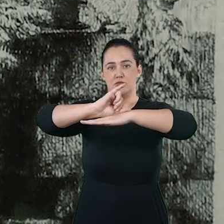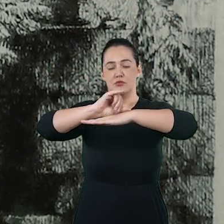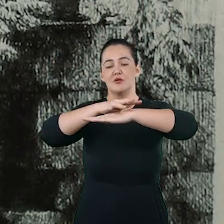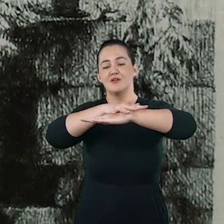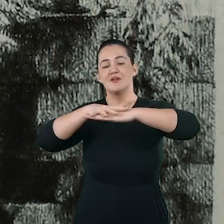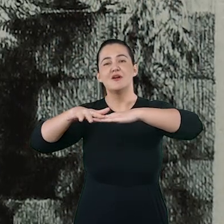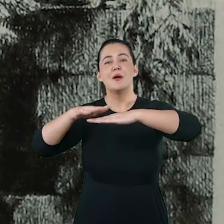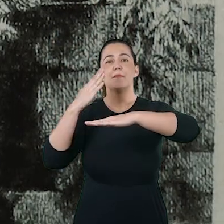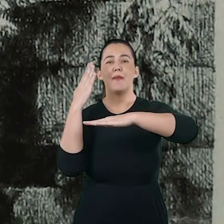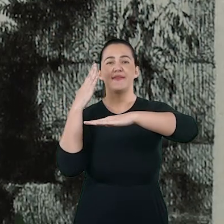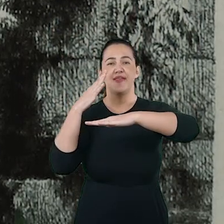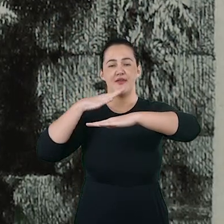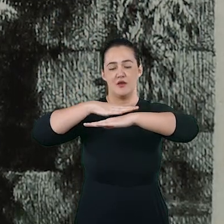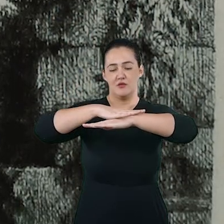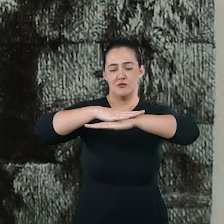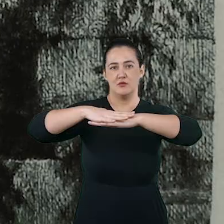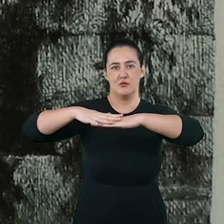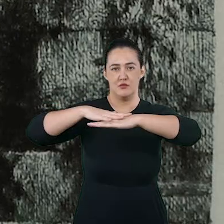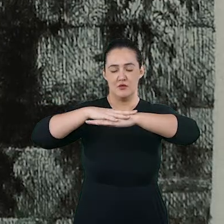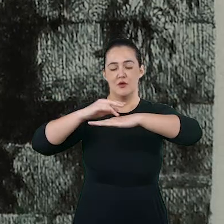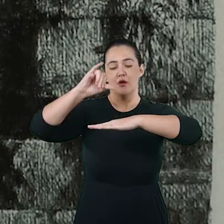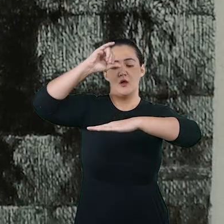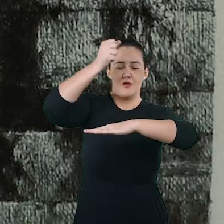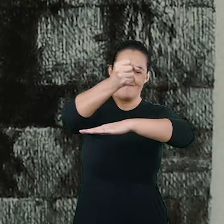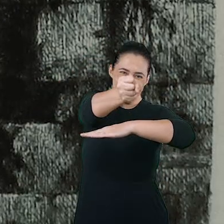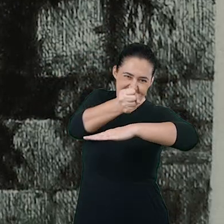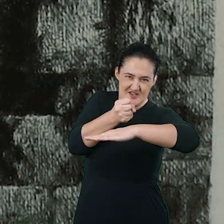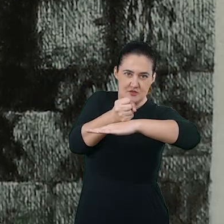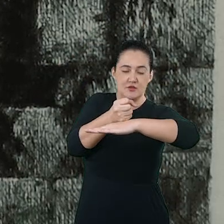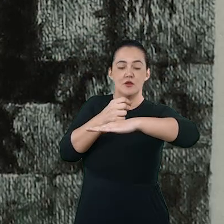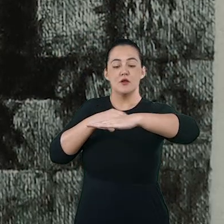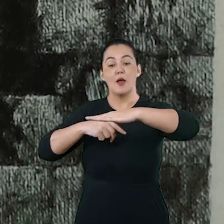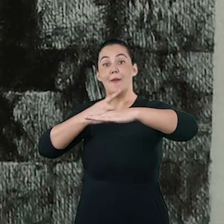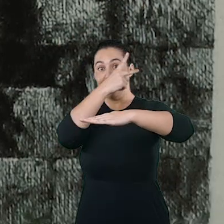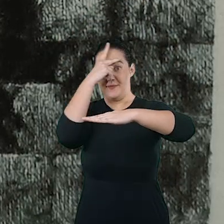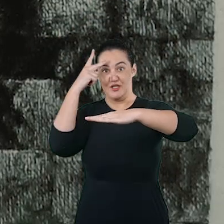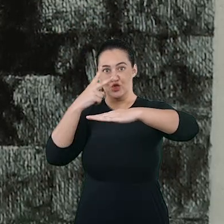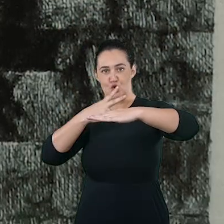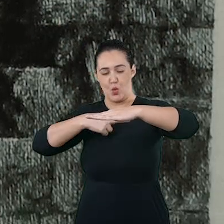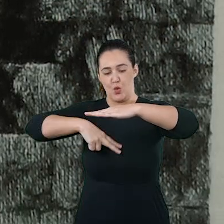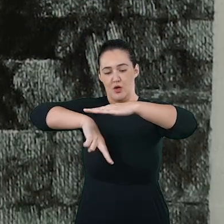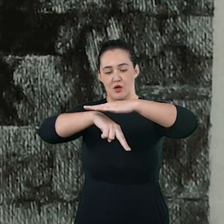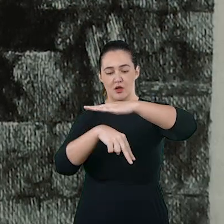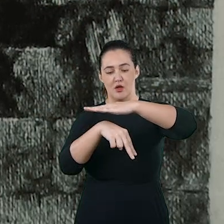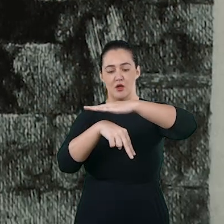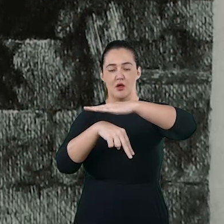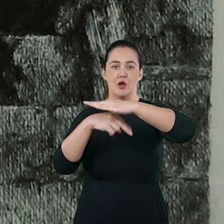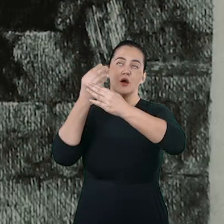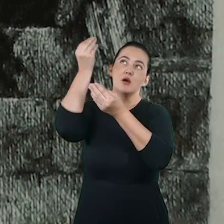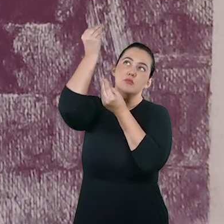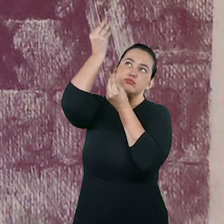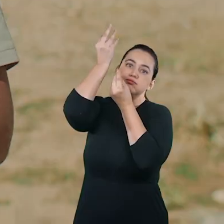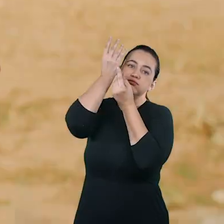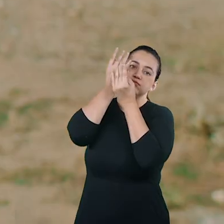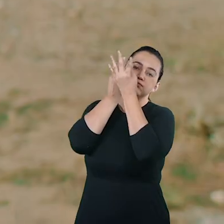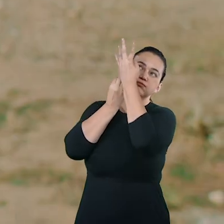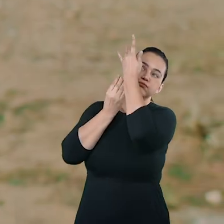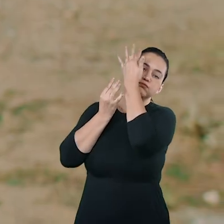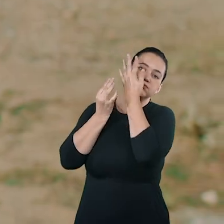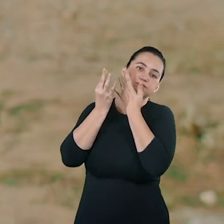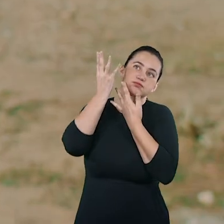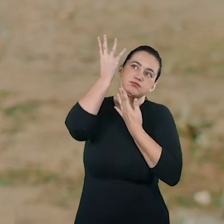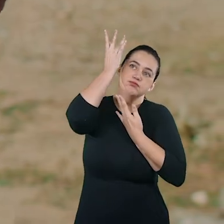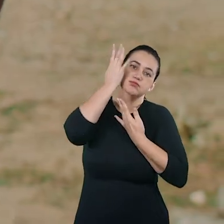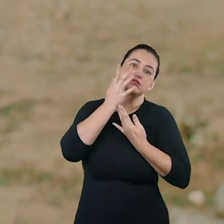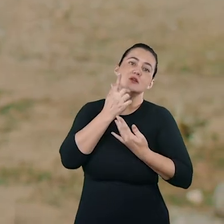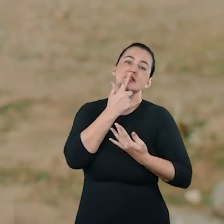madeira cheia de buracos e derramavam o sangue do animal sacrificado, do boi sacrificado, na pessoa aqui embaixo. Então a pessoa